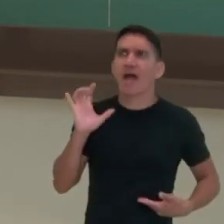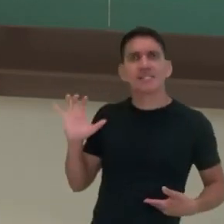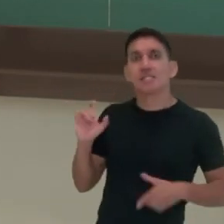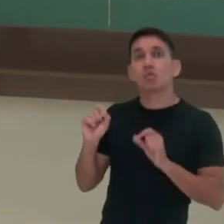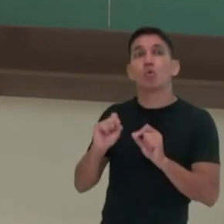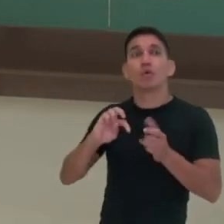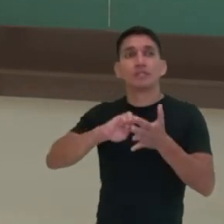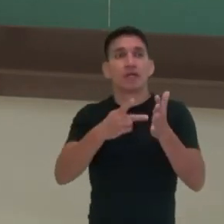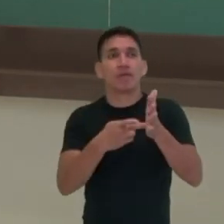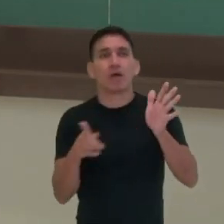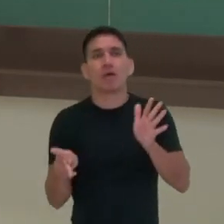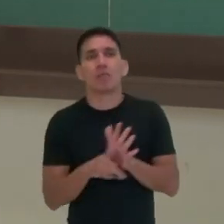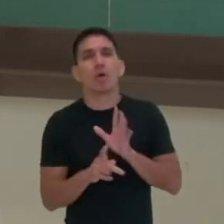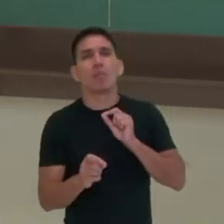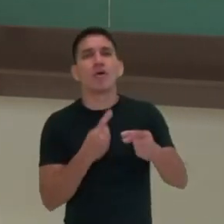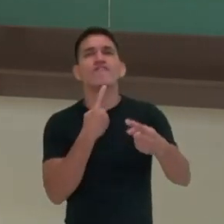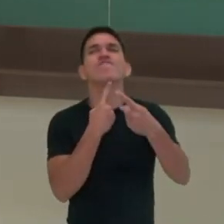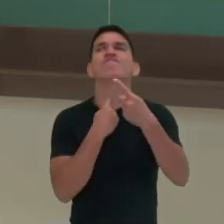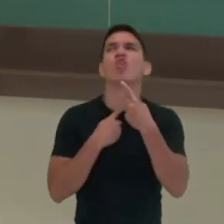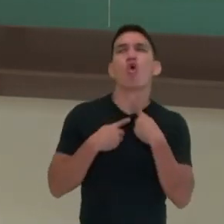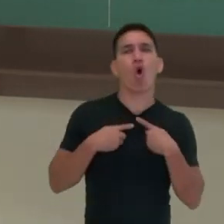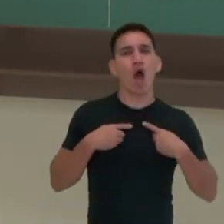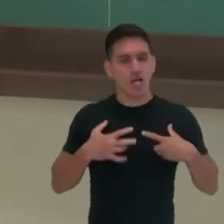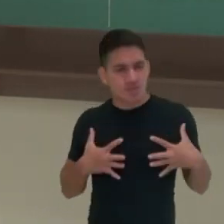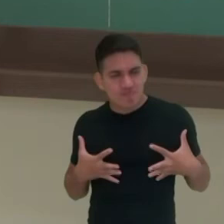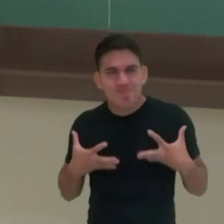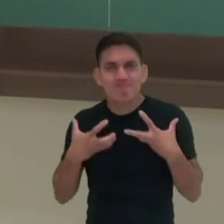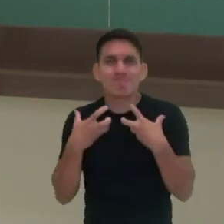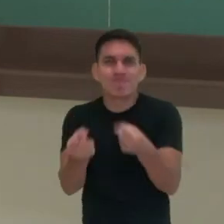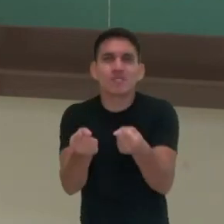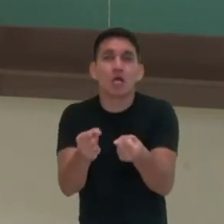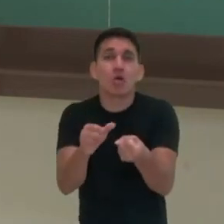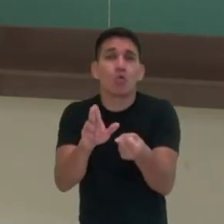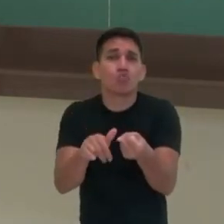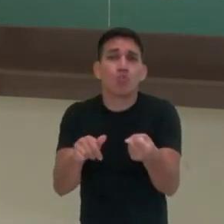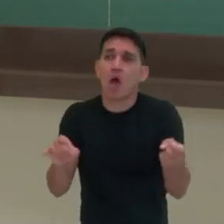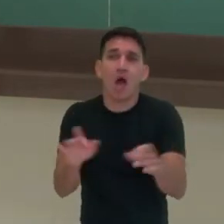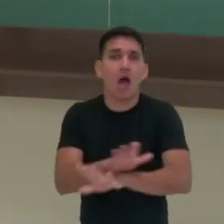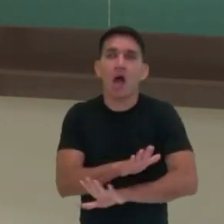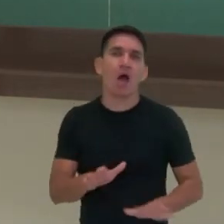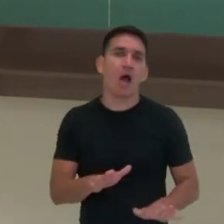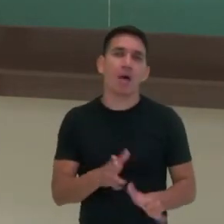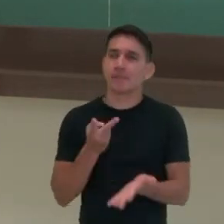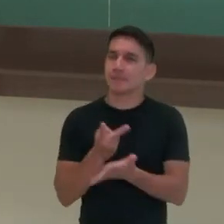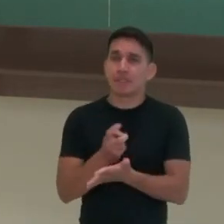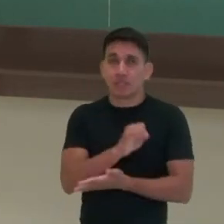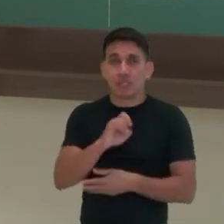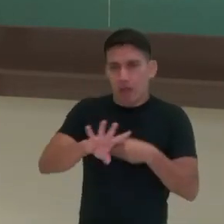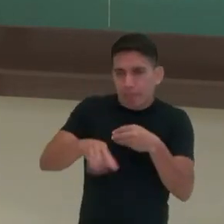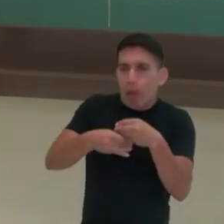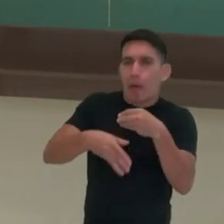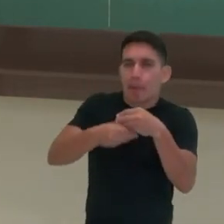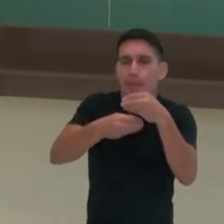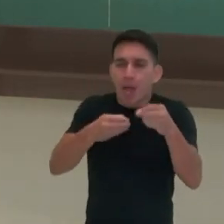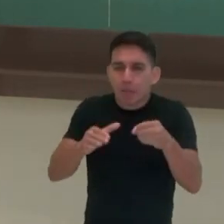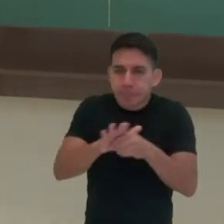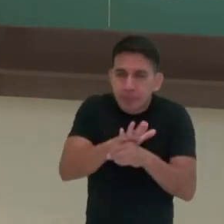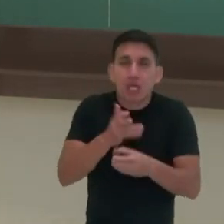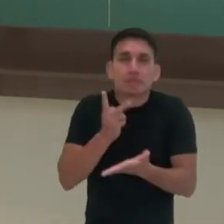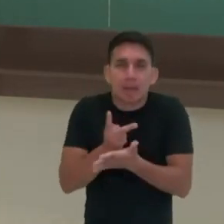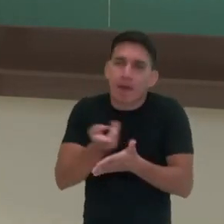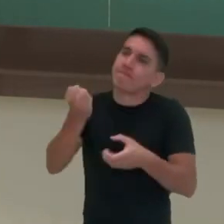essa vontade, esse impulso é insaciável. Por mais que você alimente isso, ele